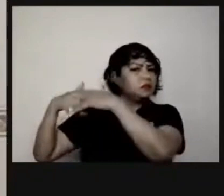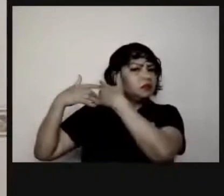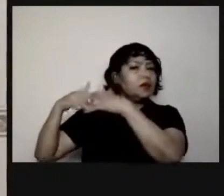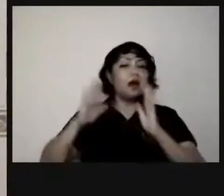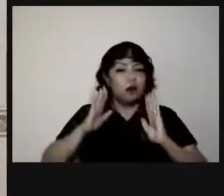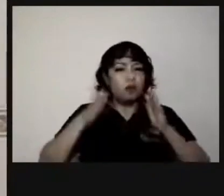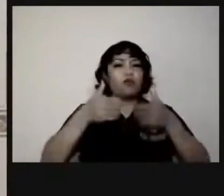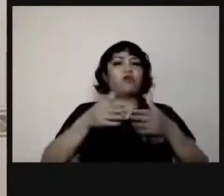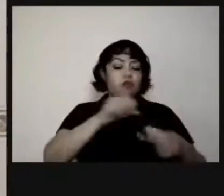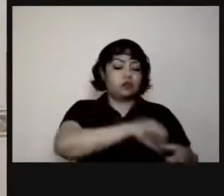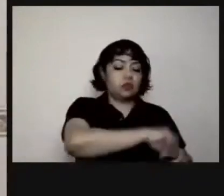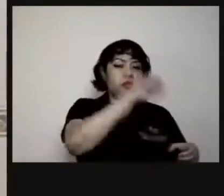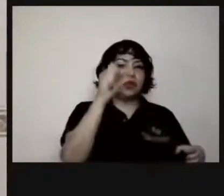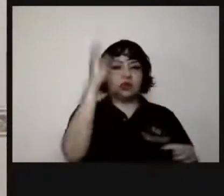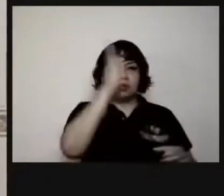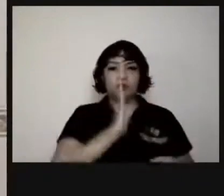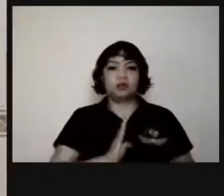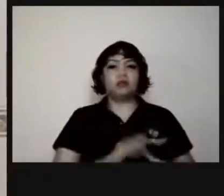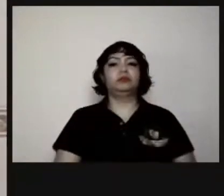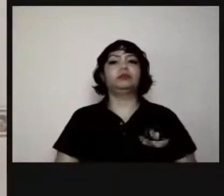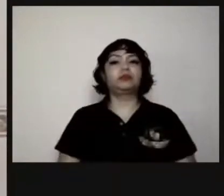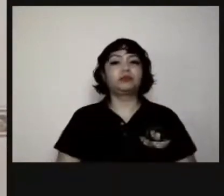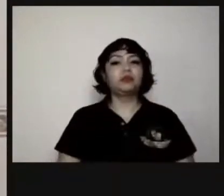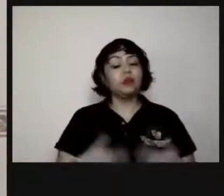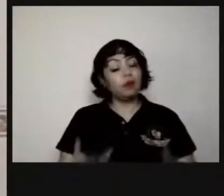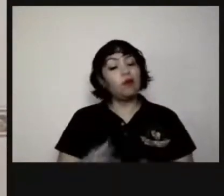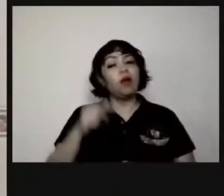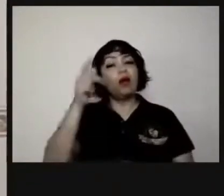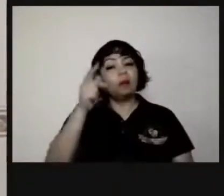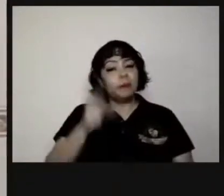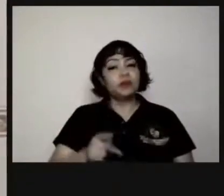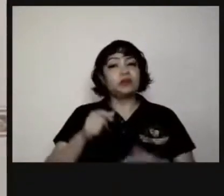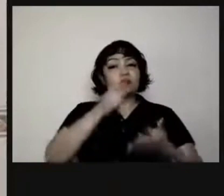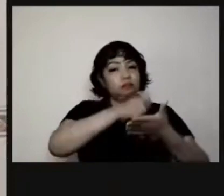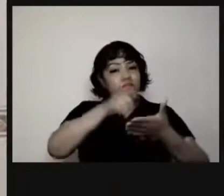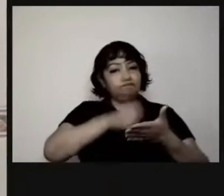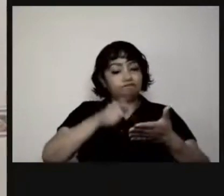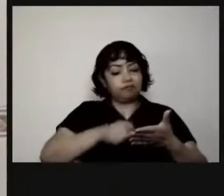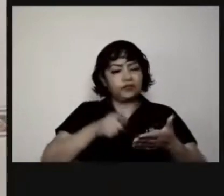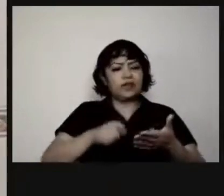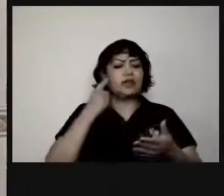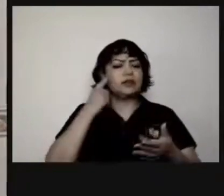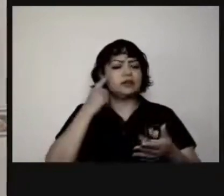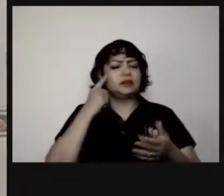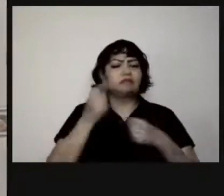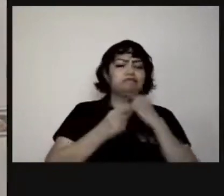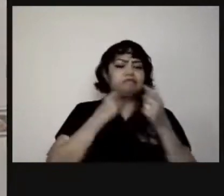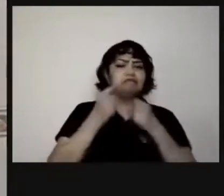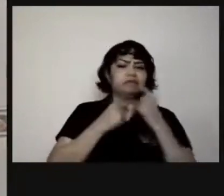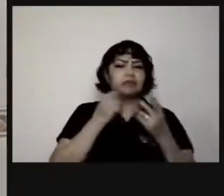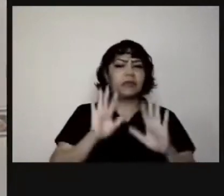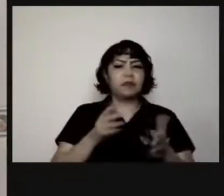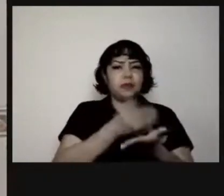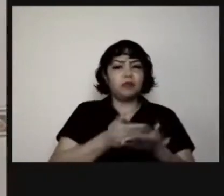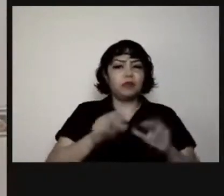aí sobre a independência do Brasil. Então, a pessoa faz, né, diversos questionamentos, mas ela começa assim, o